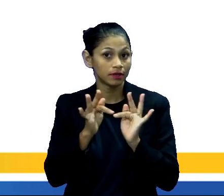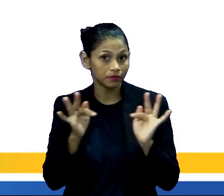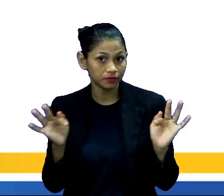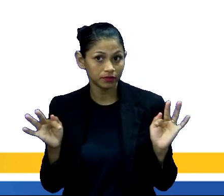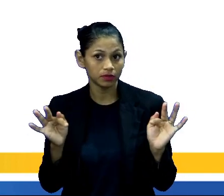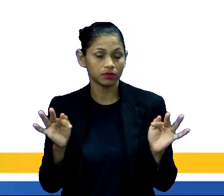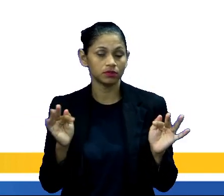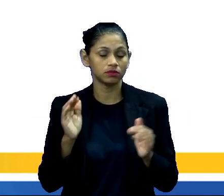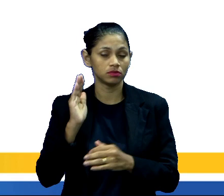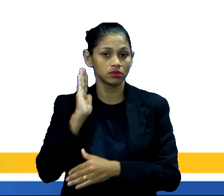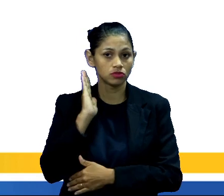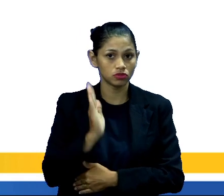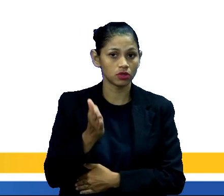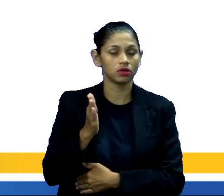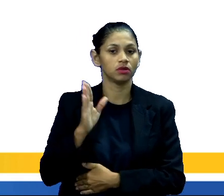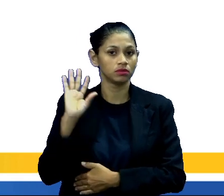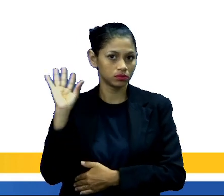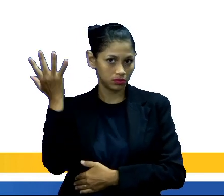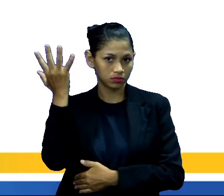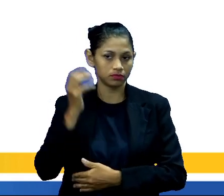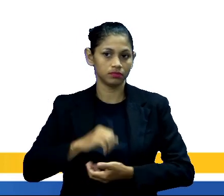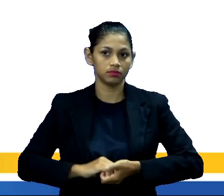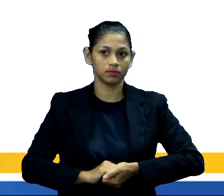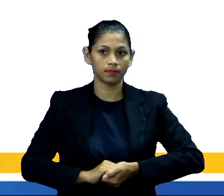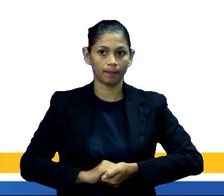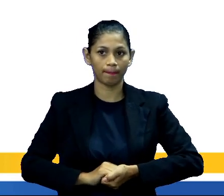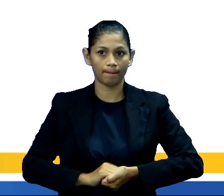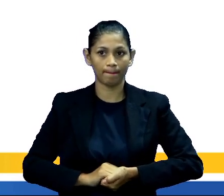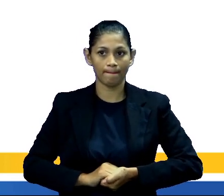de uma ação já finalizada.